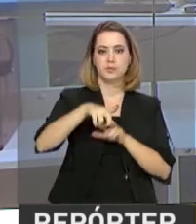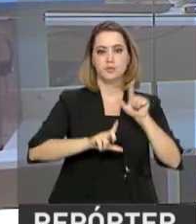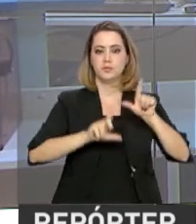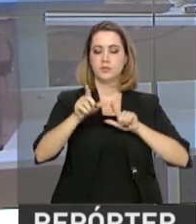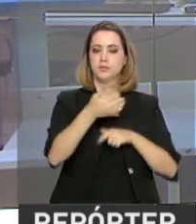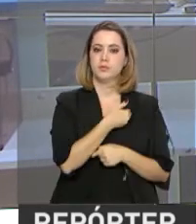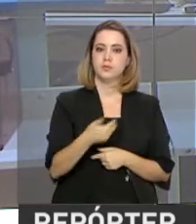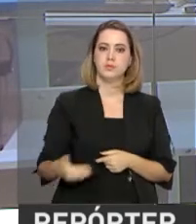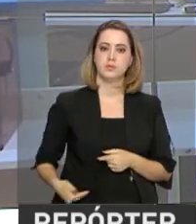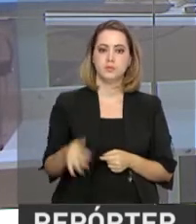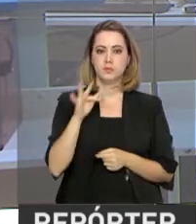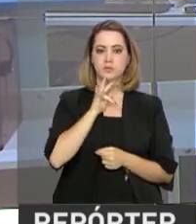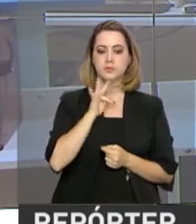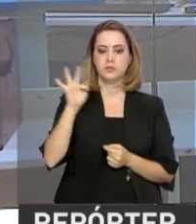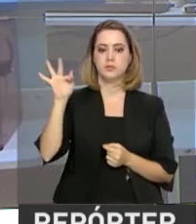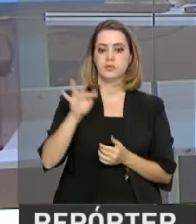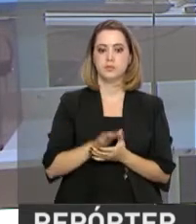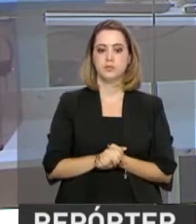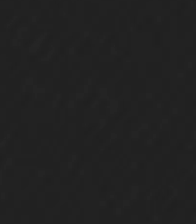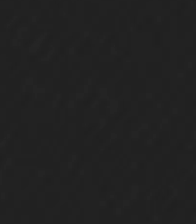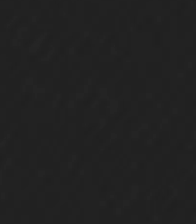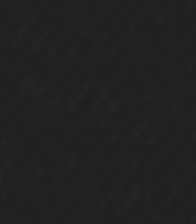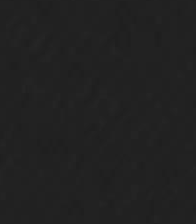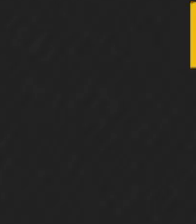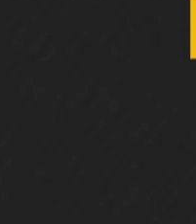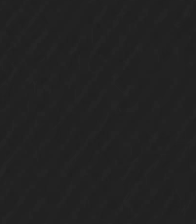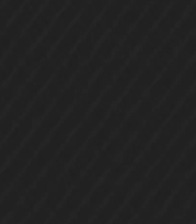nbr a tv do governo federal